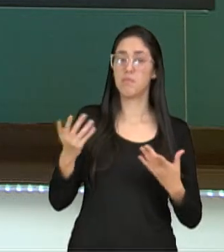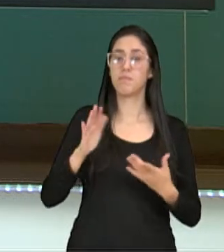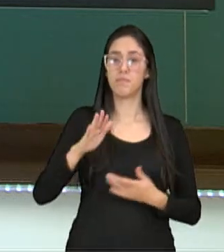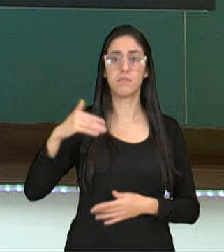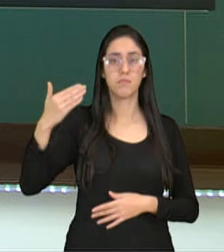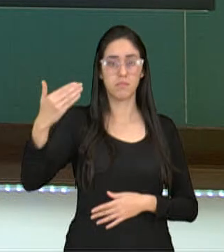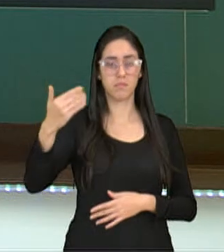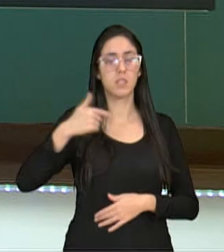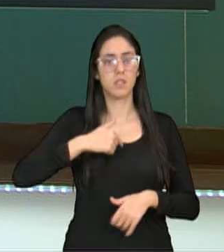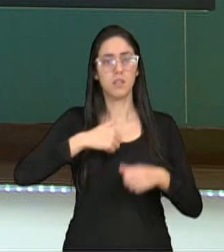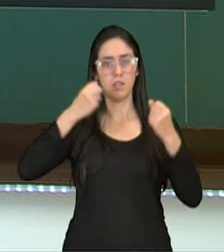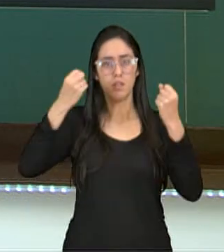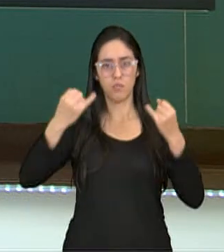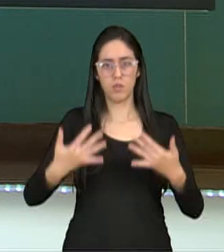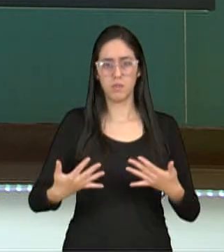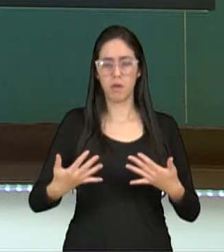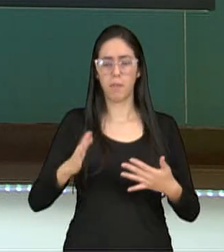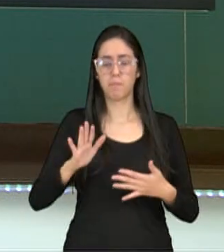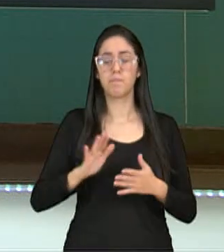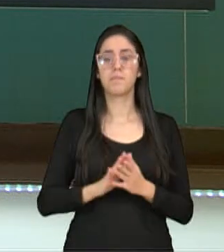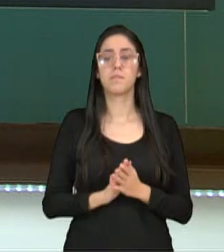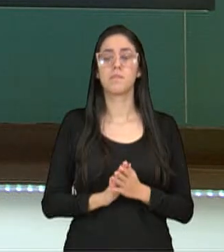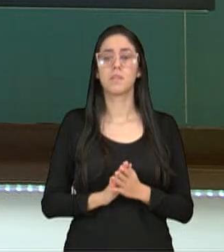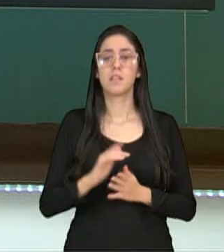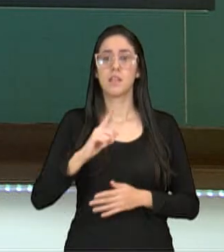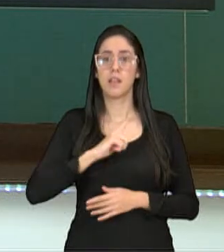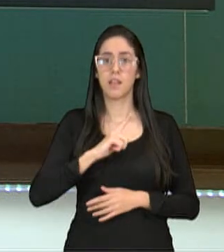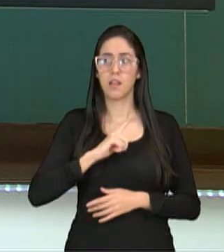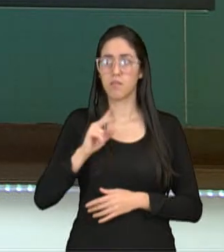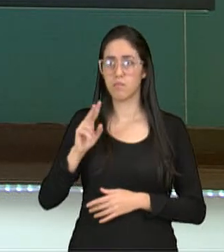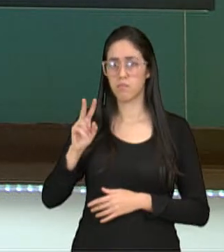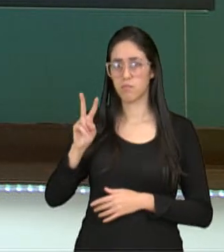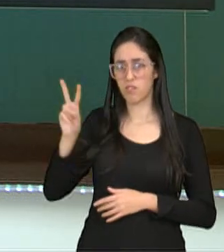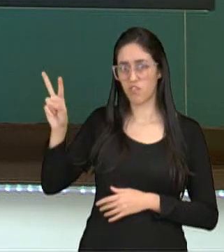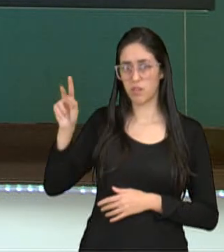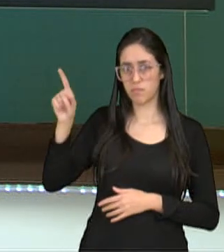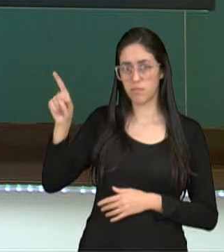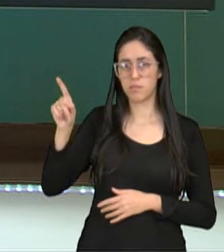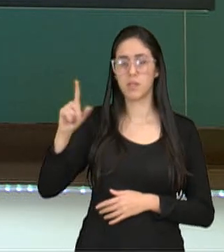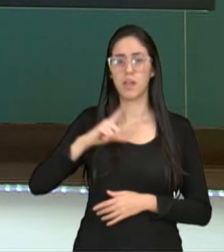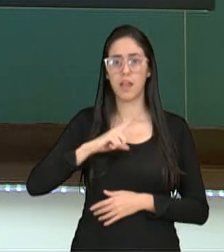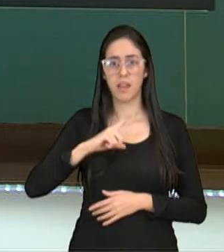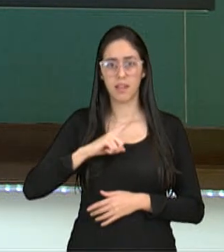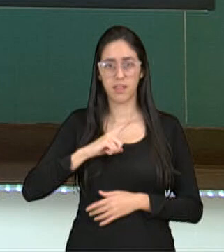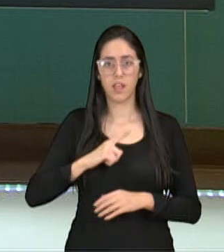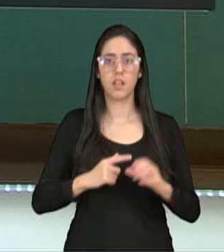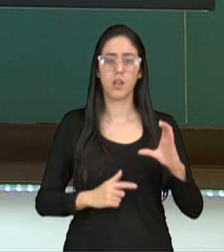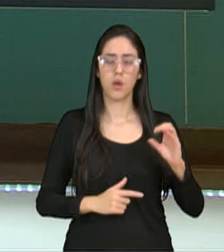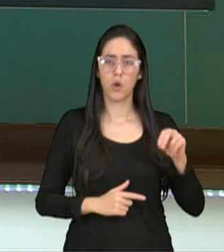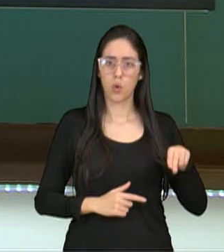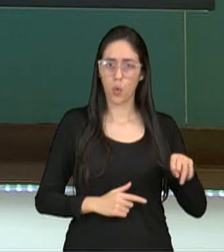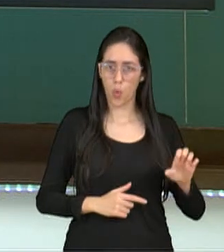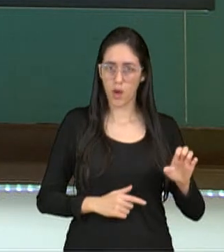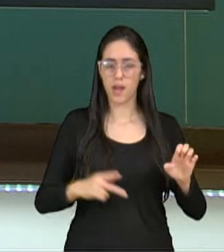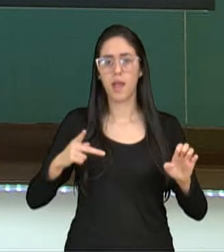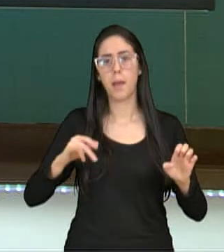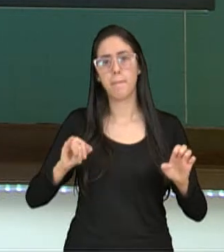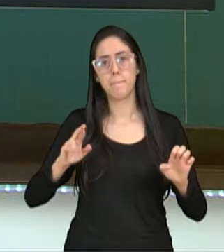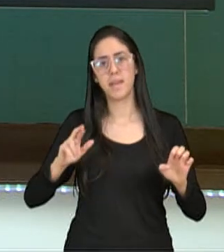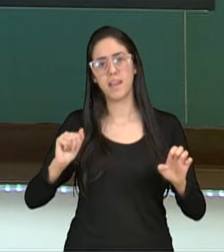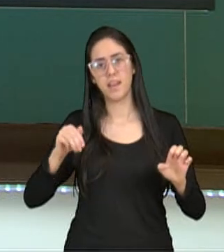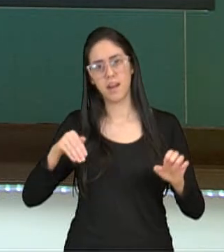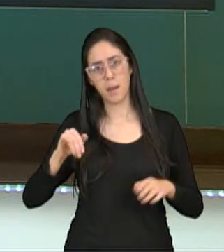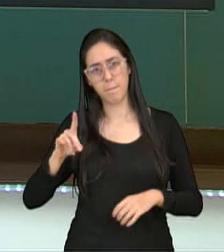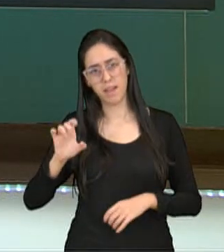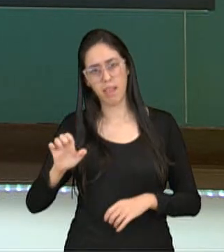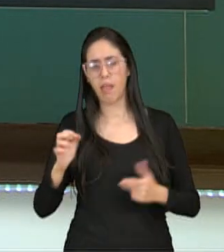pirâmide mais lá na frente. Mas a mesma coisa que nós vamos avaliar aqui na pirâmide e no cone são